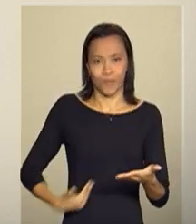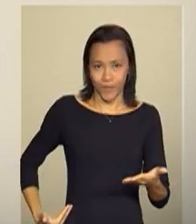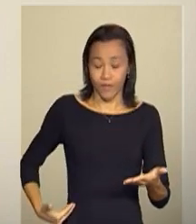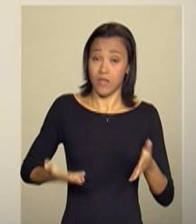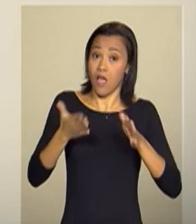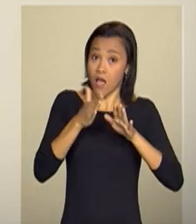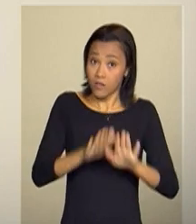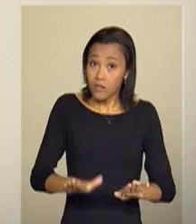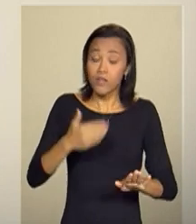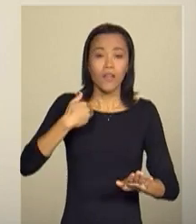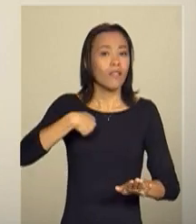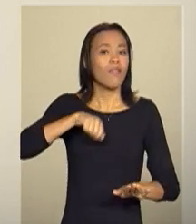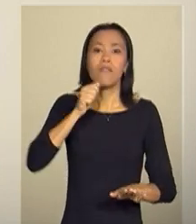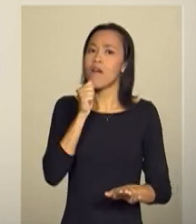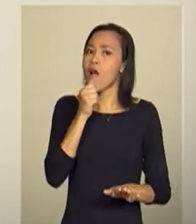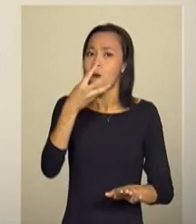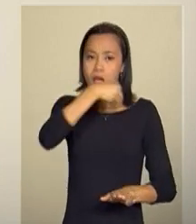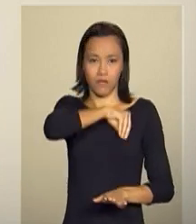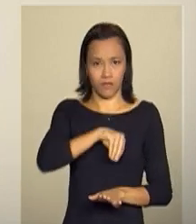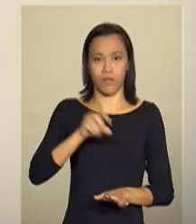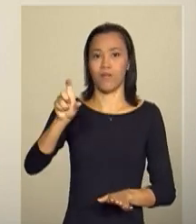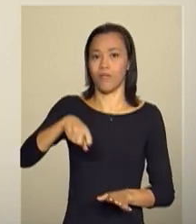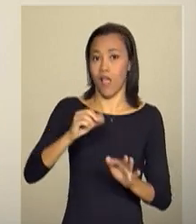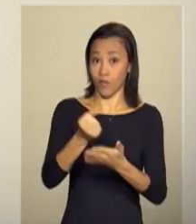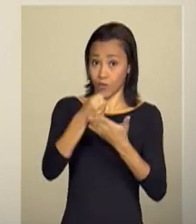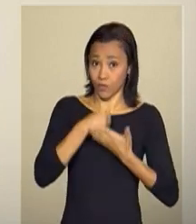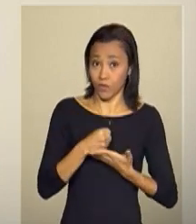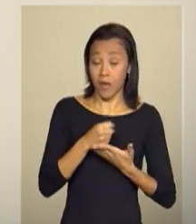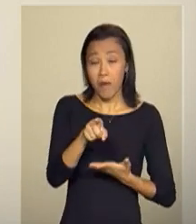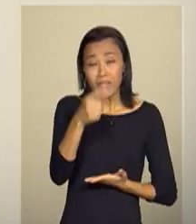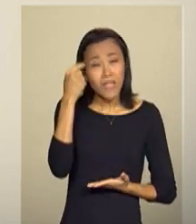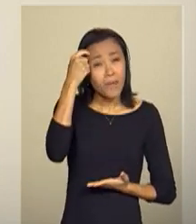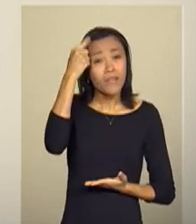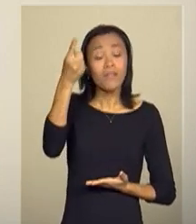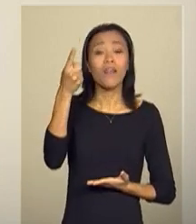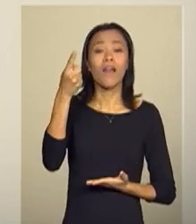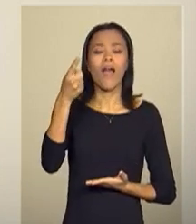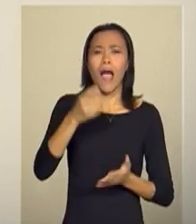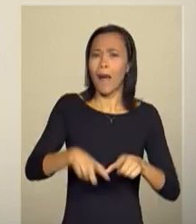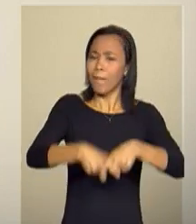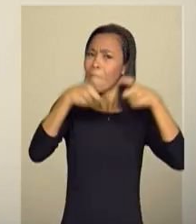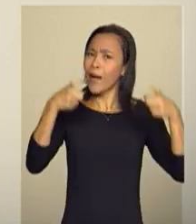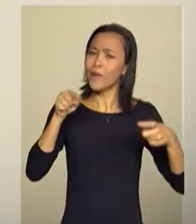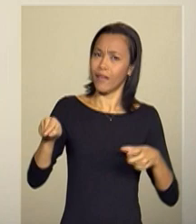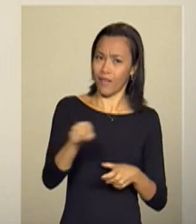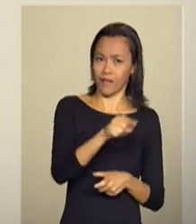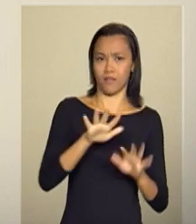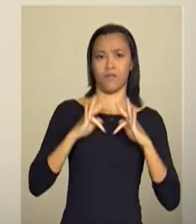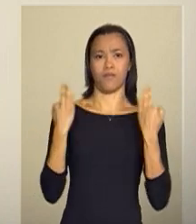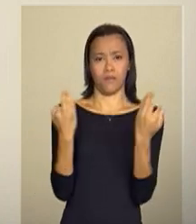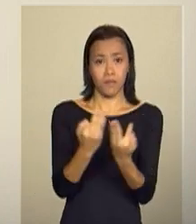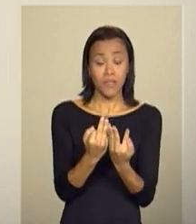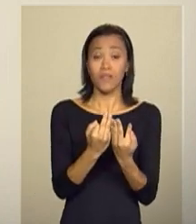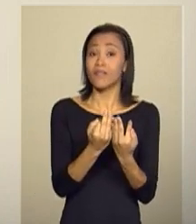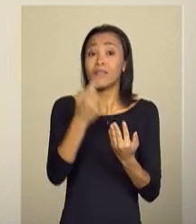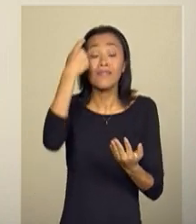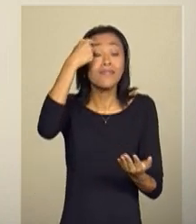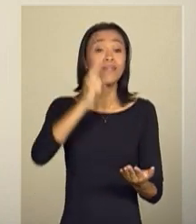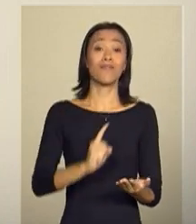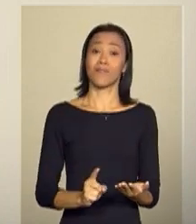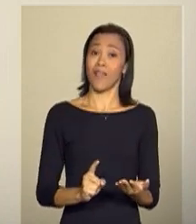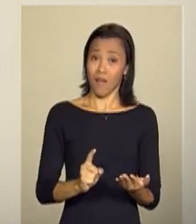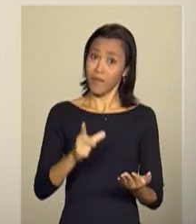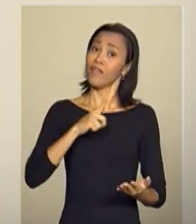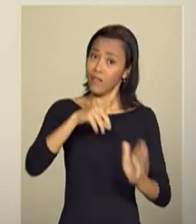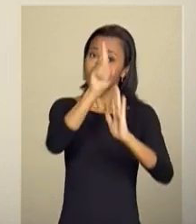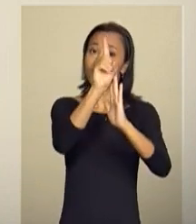e assim não recebem o benefício para você ter uma ideia a maioria dessas famílias nem sabe que